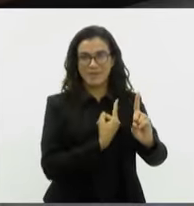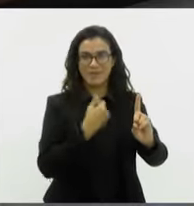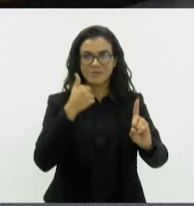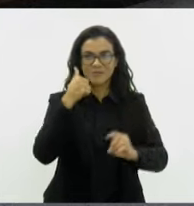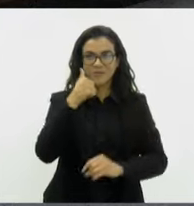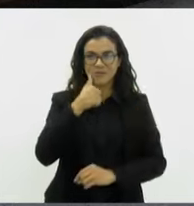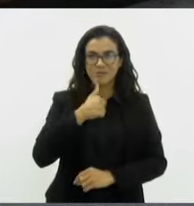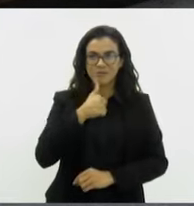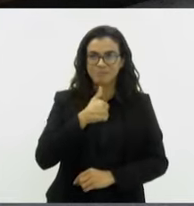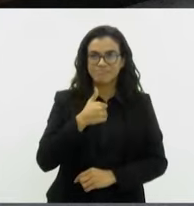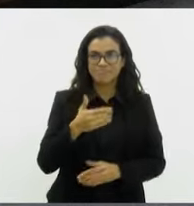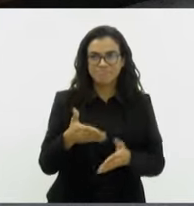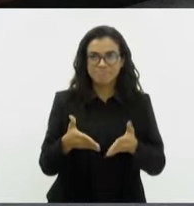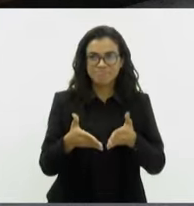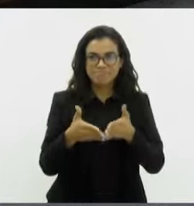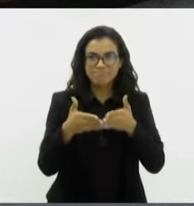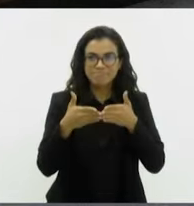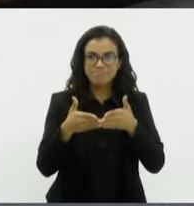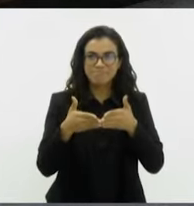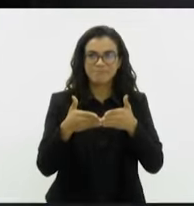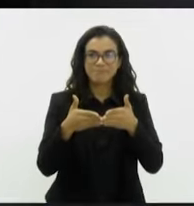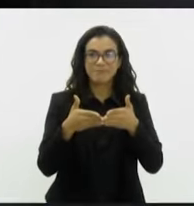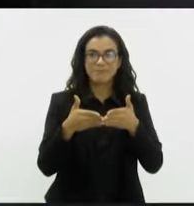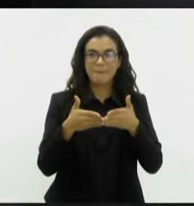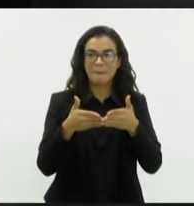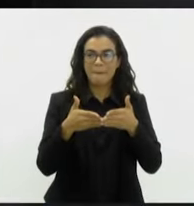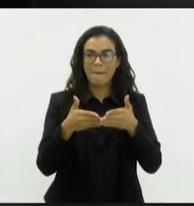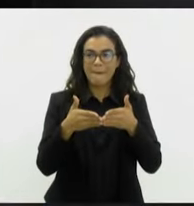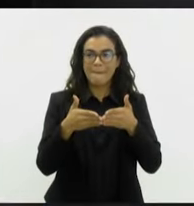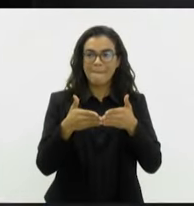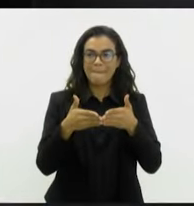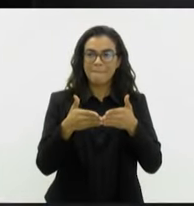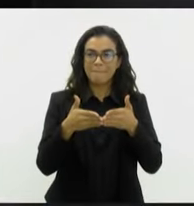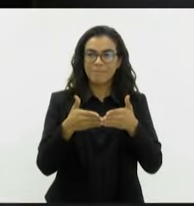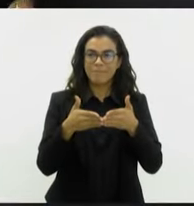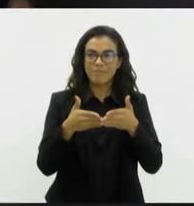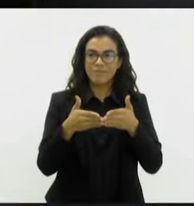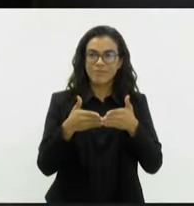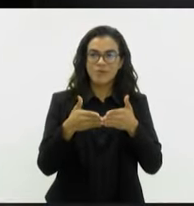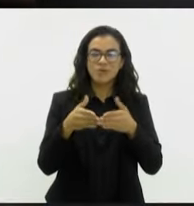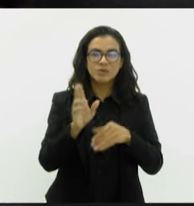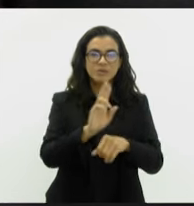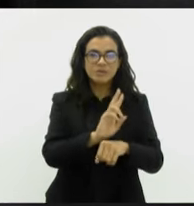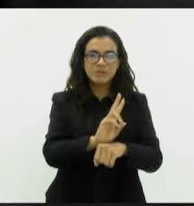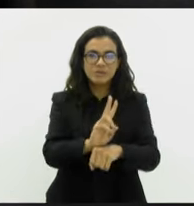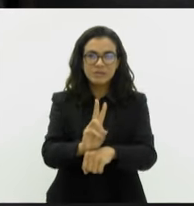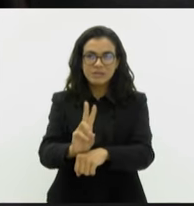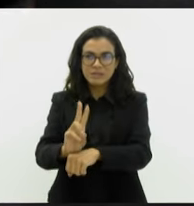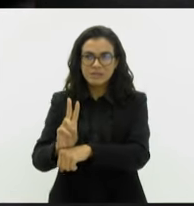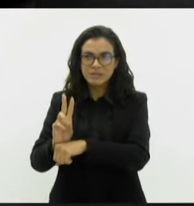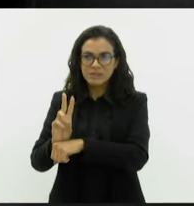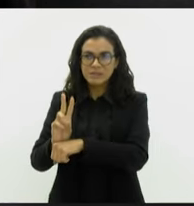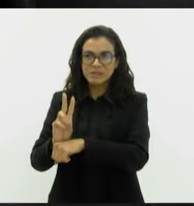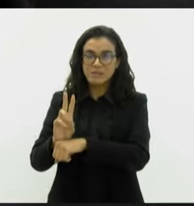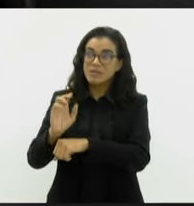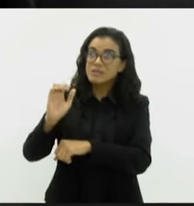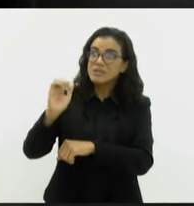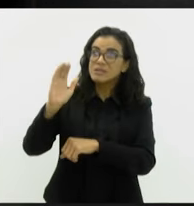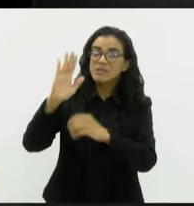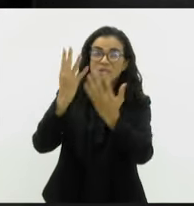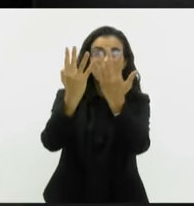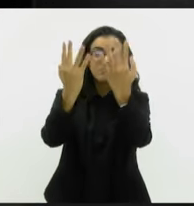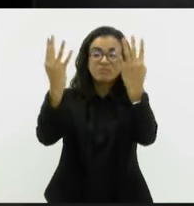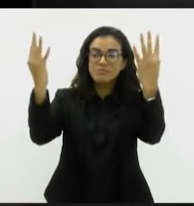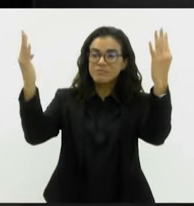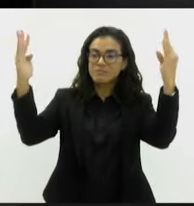então eu pediria por gentileza que os nossas seguranças pudesse se for lá em cima essas